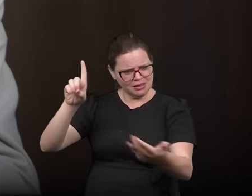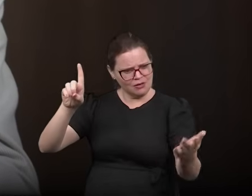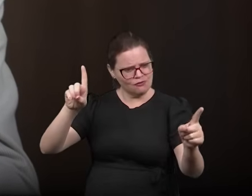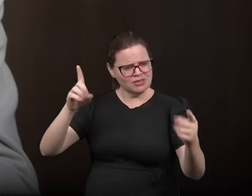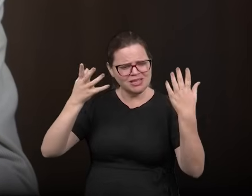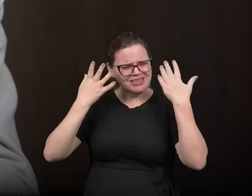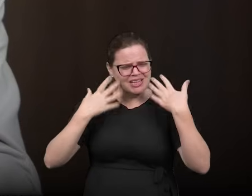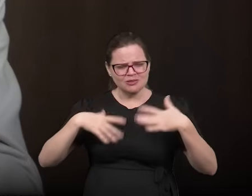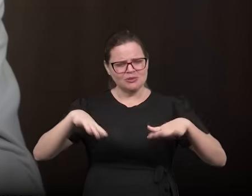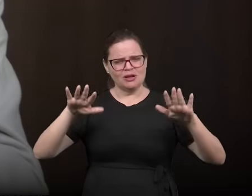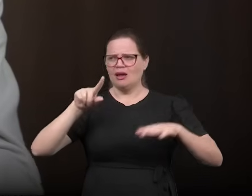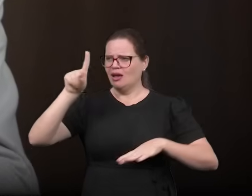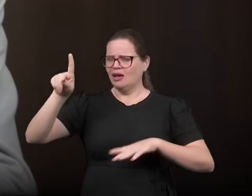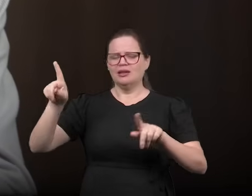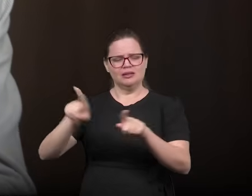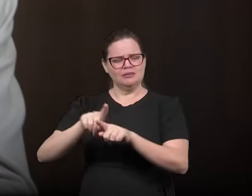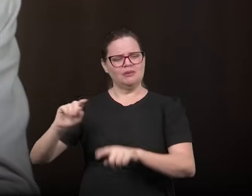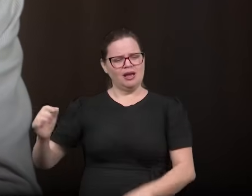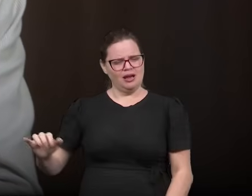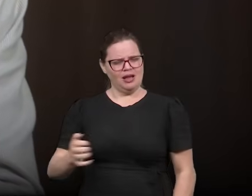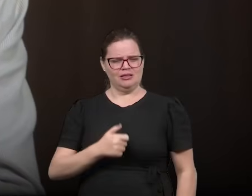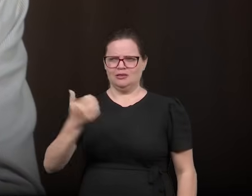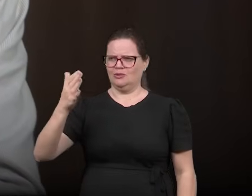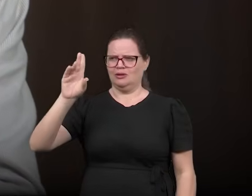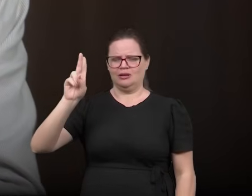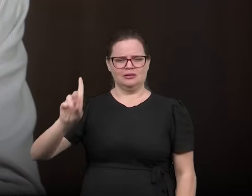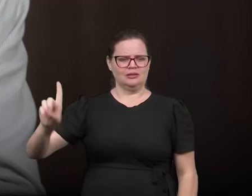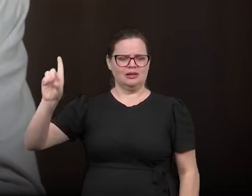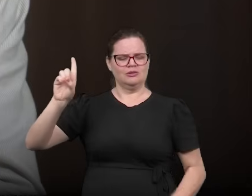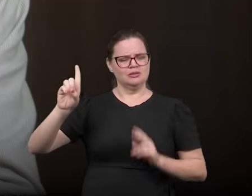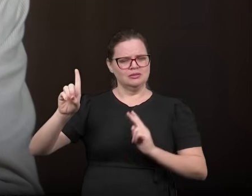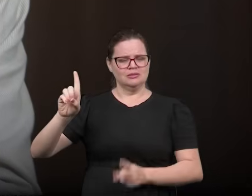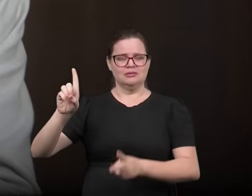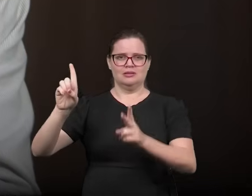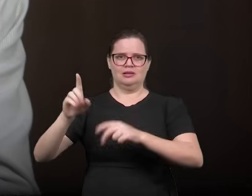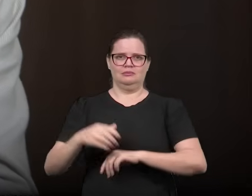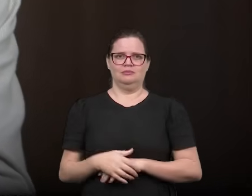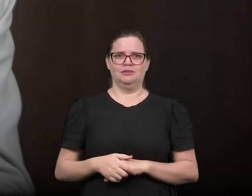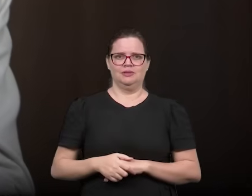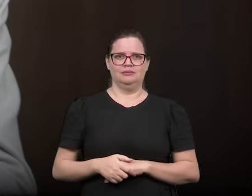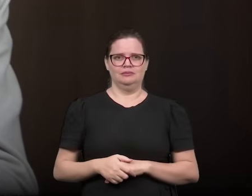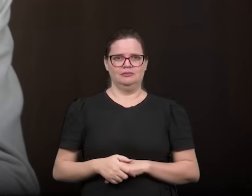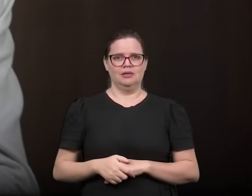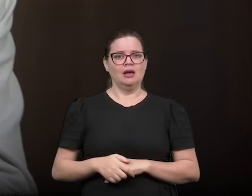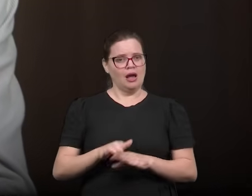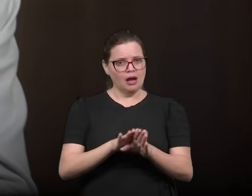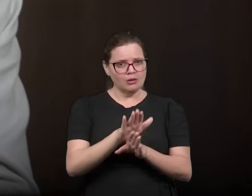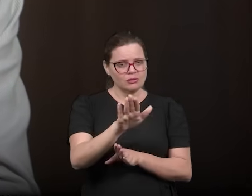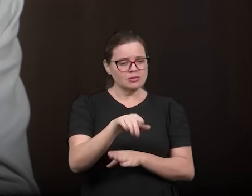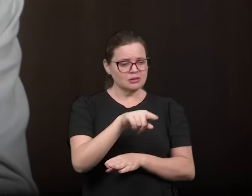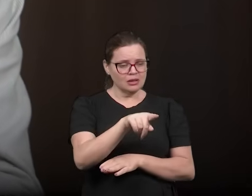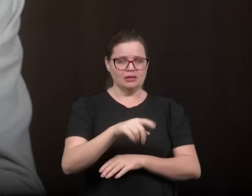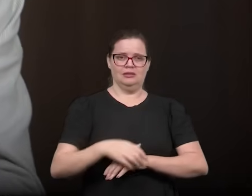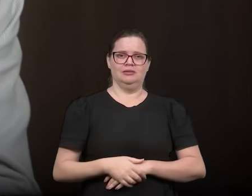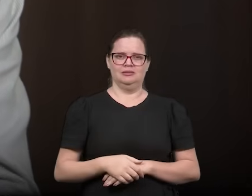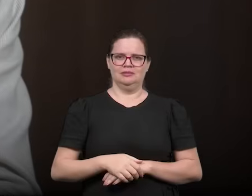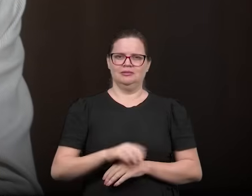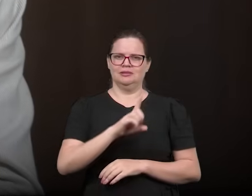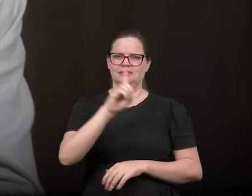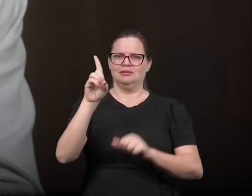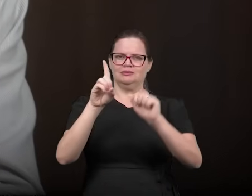esses dons naturais, ele também seja adorado por aquilo que te deu. Dele veio e que para ele possa voltar.